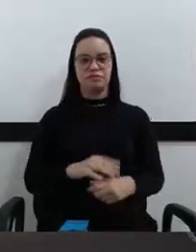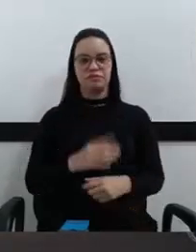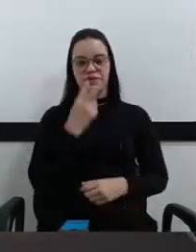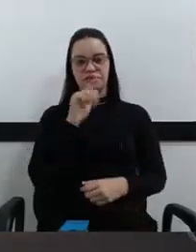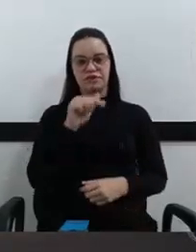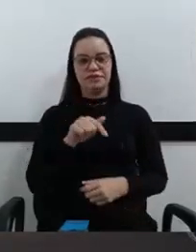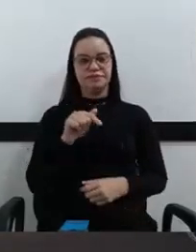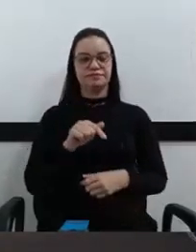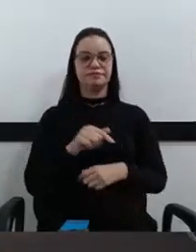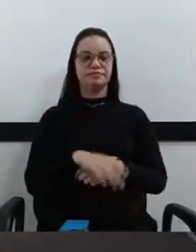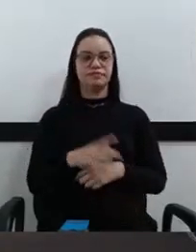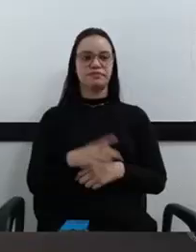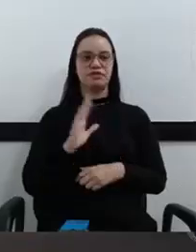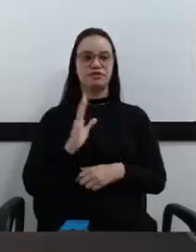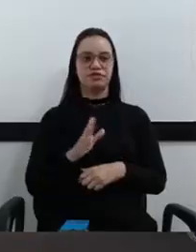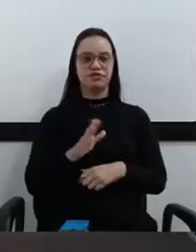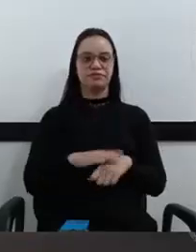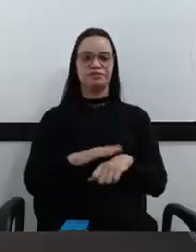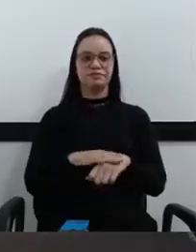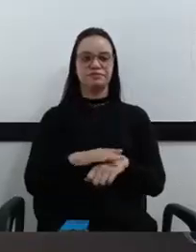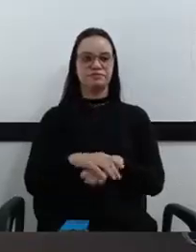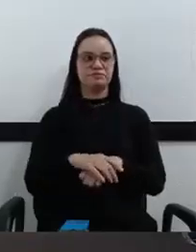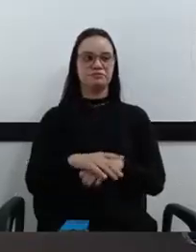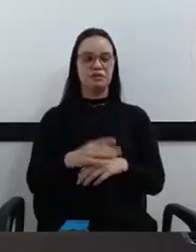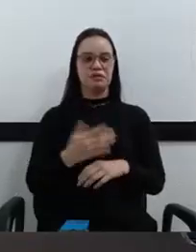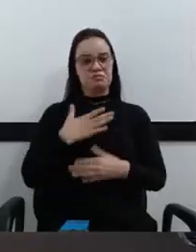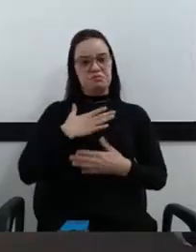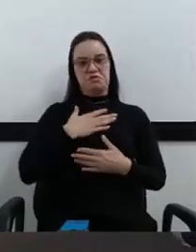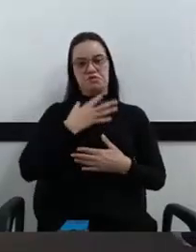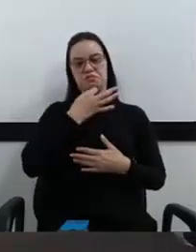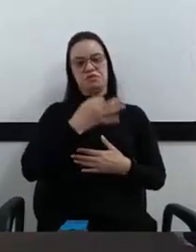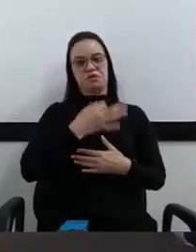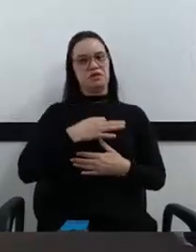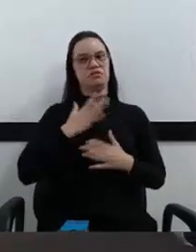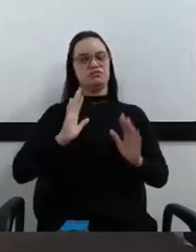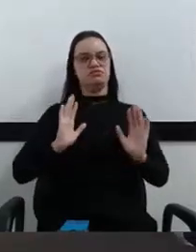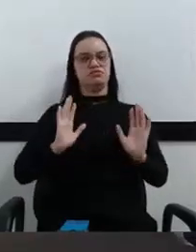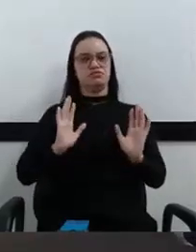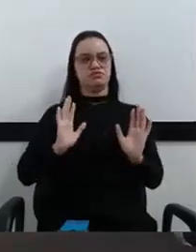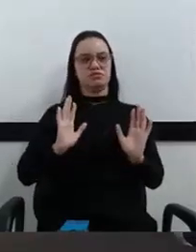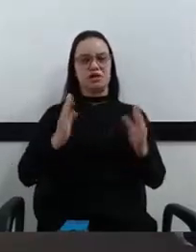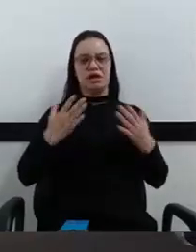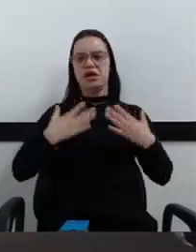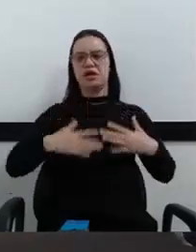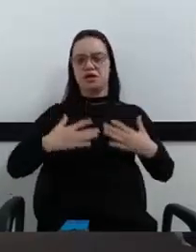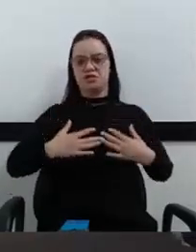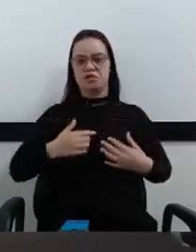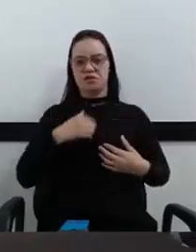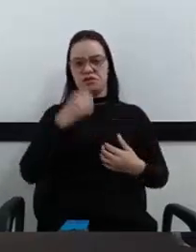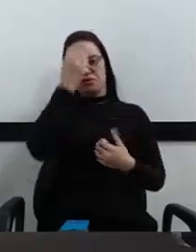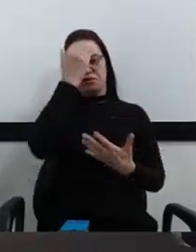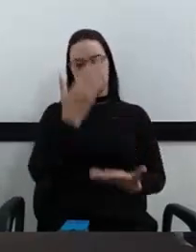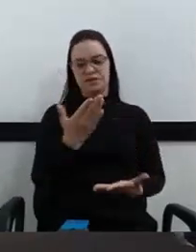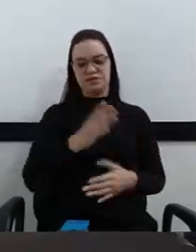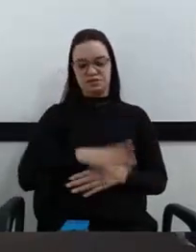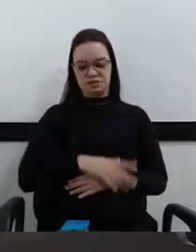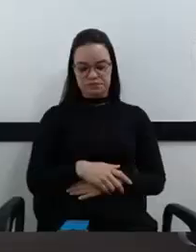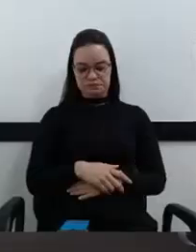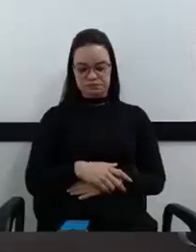presidente, com relação ao que foi colocado, por mim está absolutamente tranquilo, agradeço e devolvo a palavra.